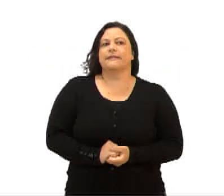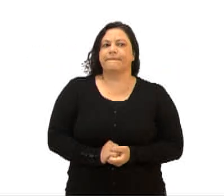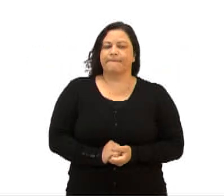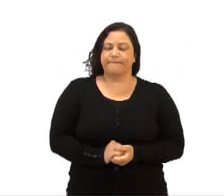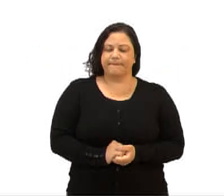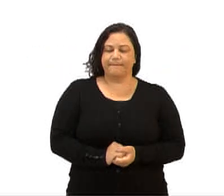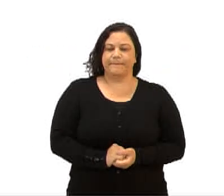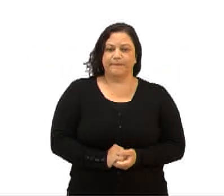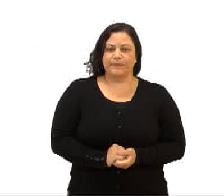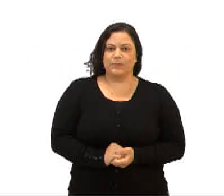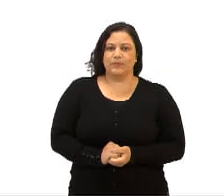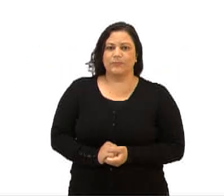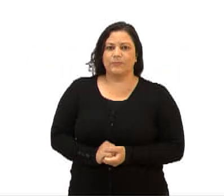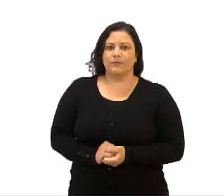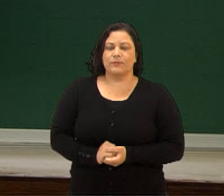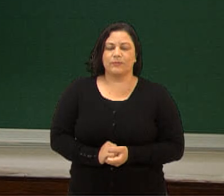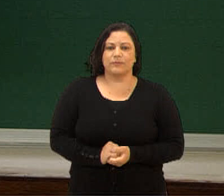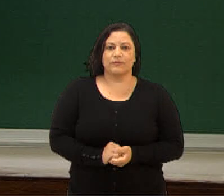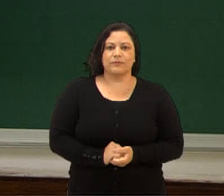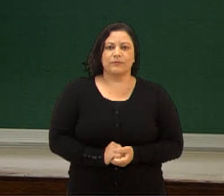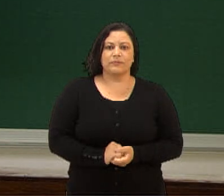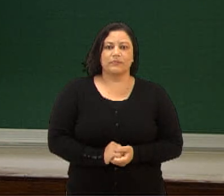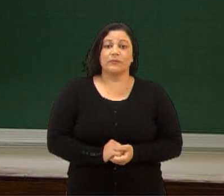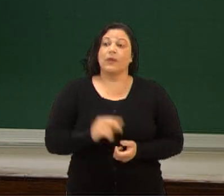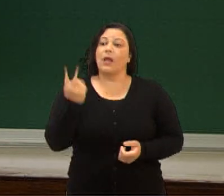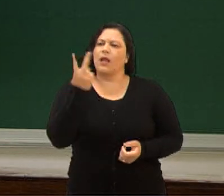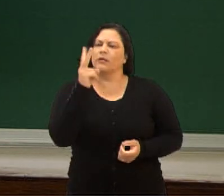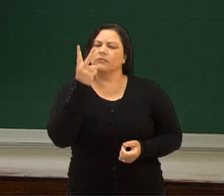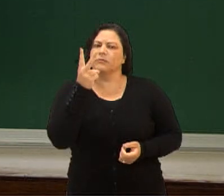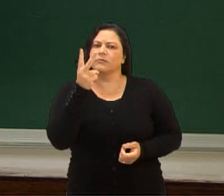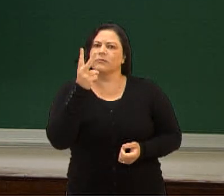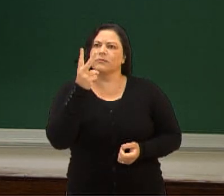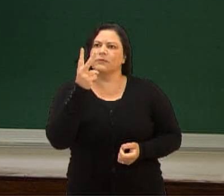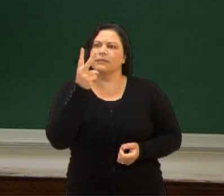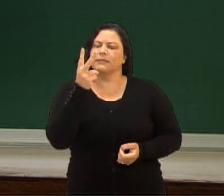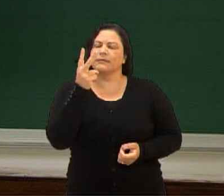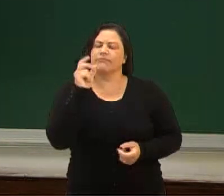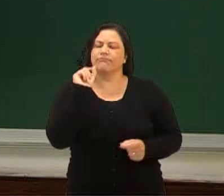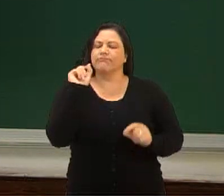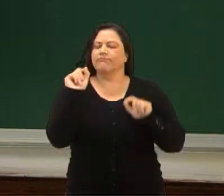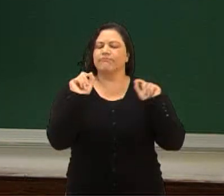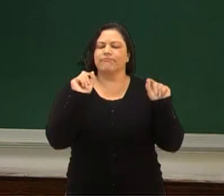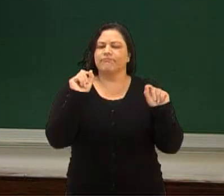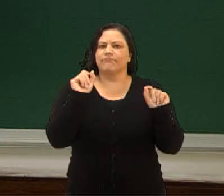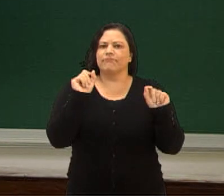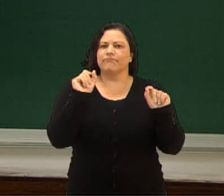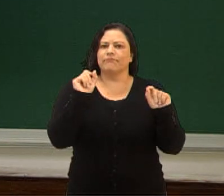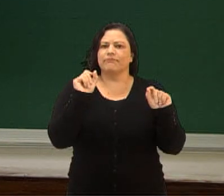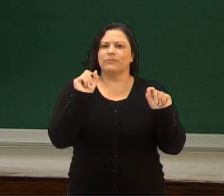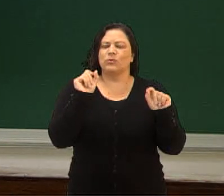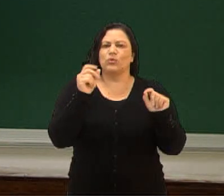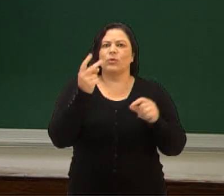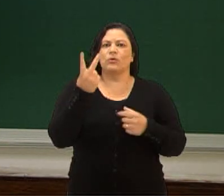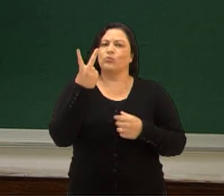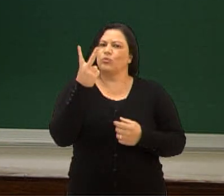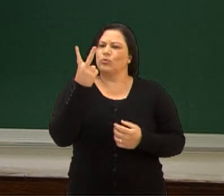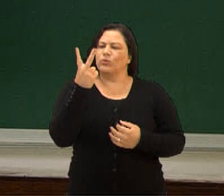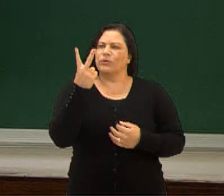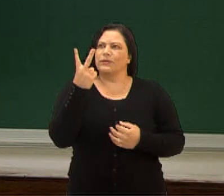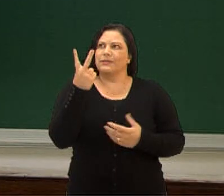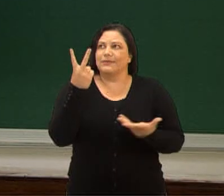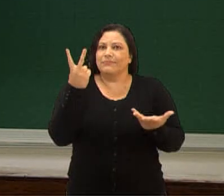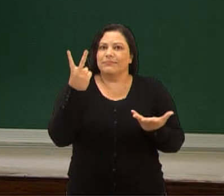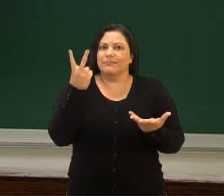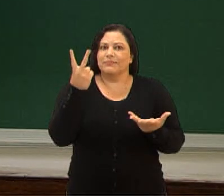don't make a right. Duas palavras não faz o certo. Desculpa, duas palavras não.